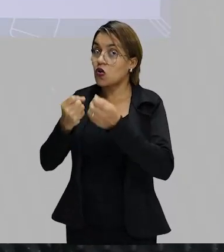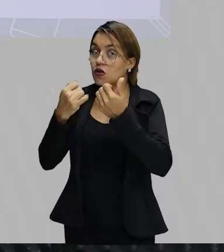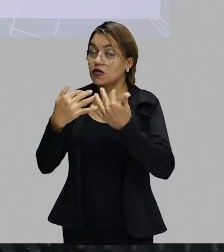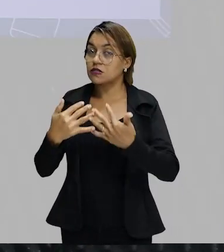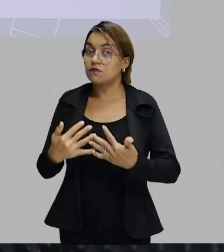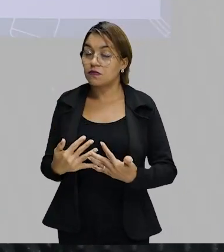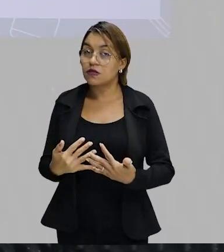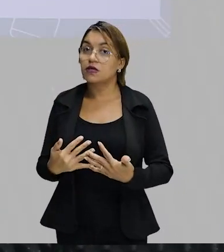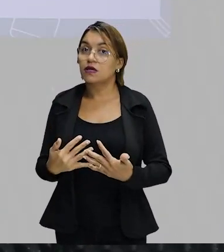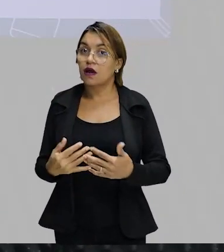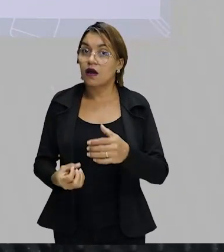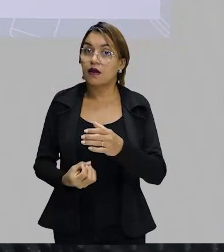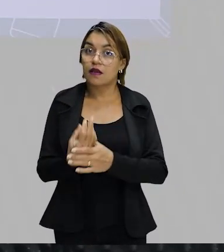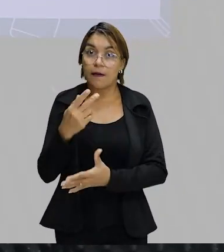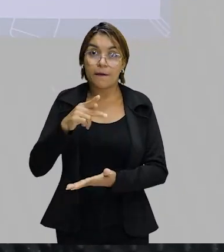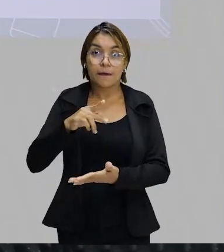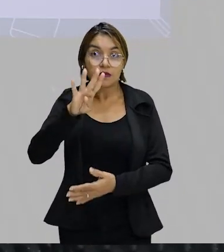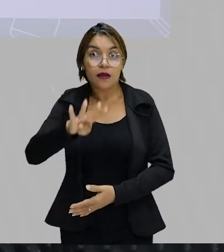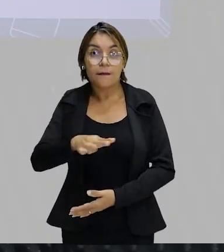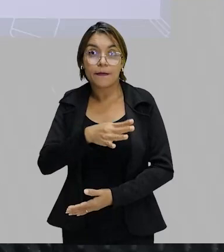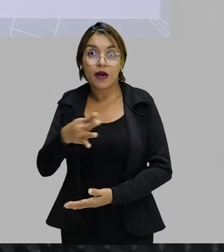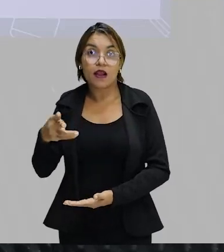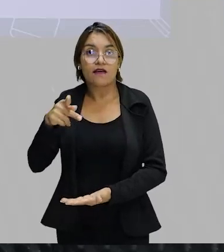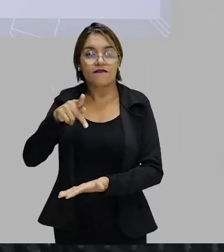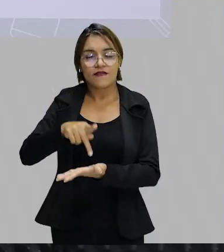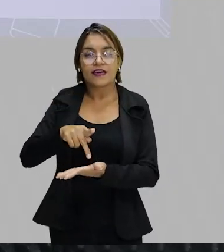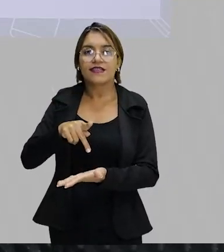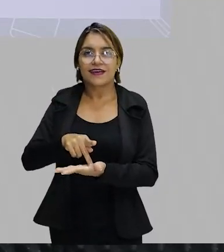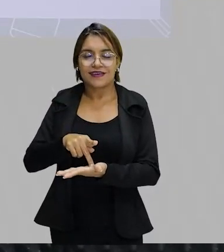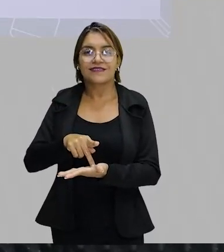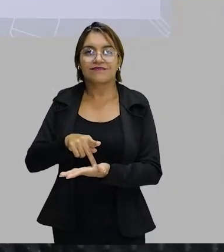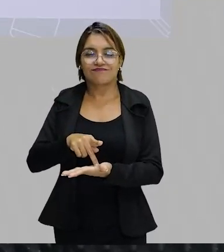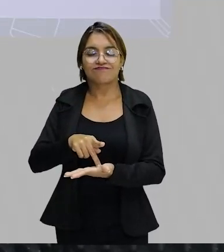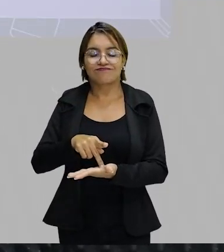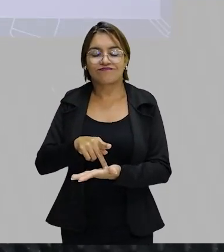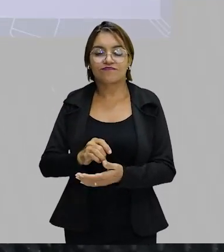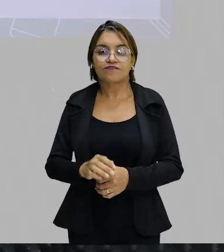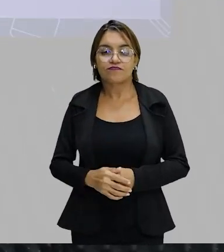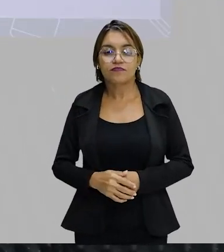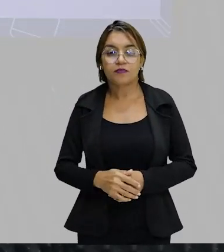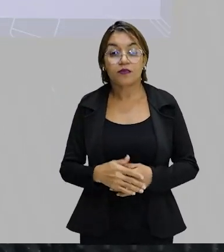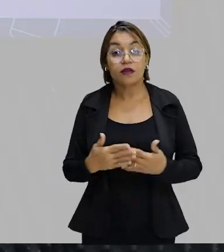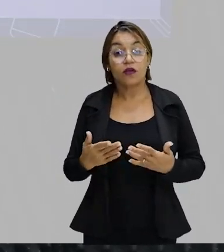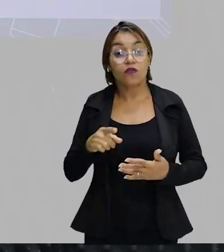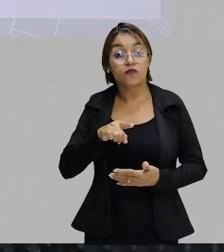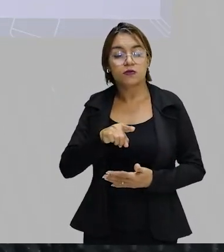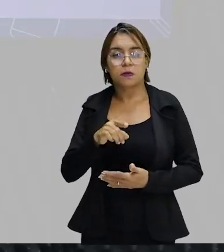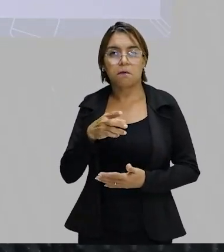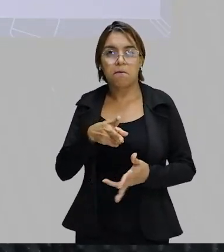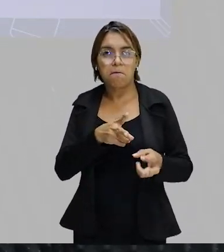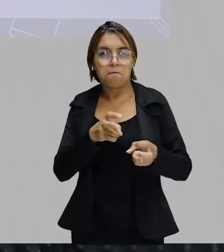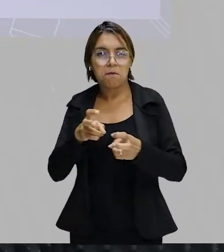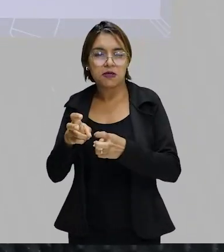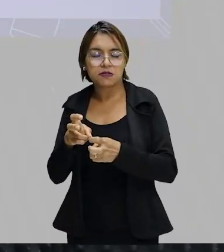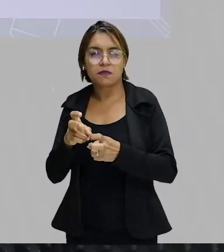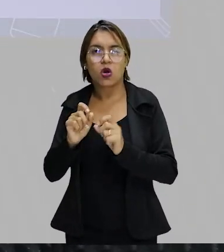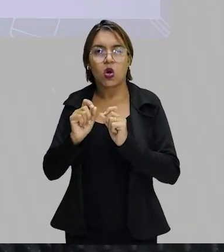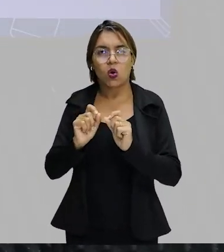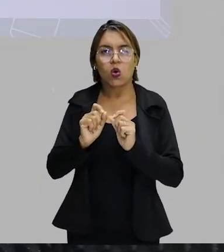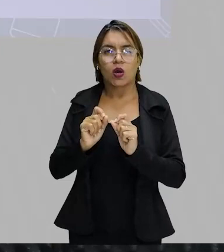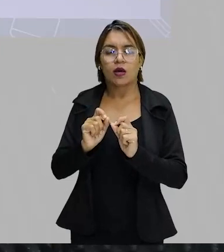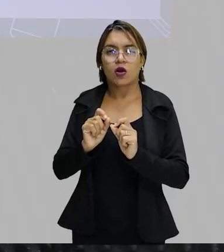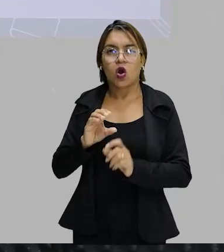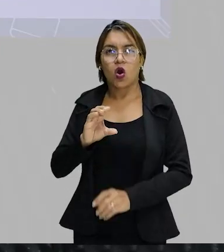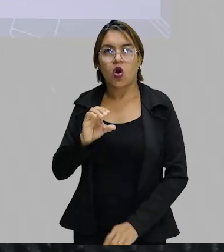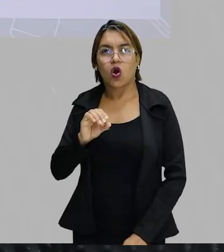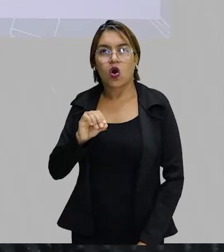e constroem a tabela de verdade com vocês. Eu estou pegando a carona aqui com essa galera. E aí você vai ver que neste conectivo, quando